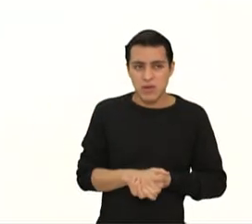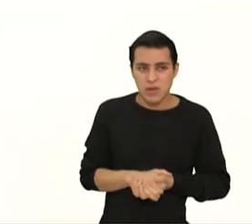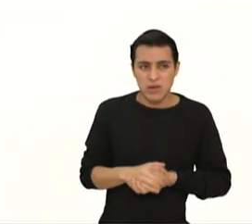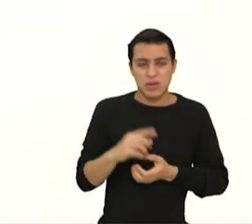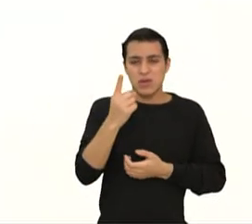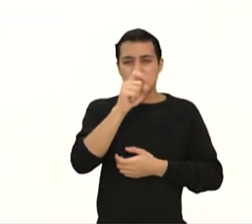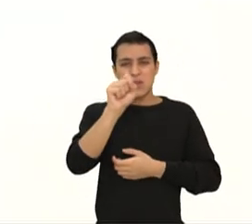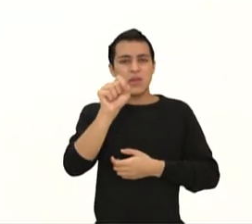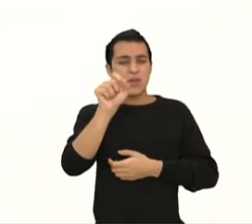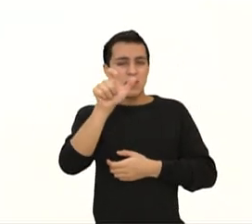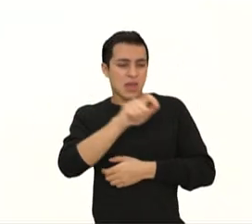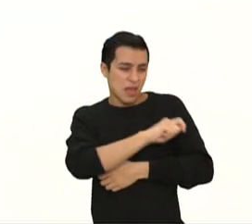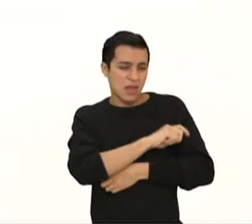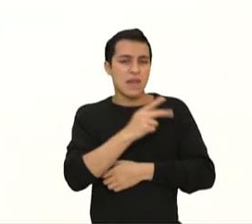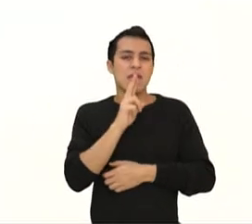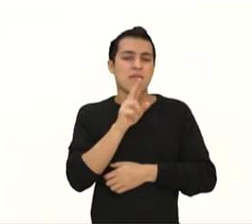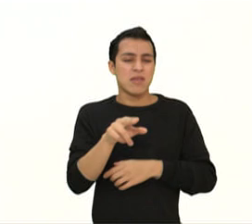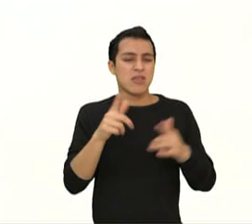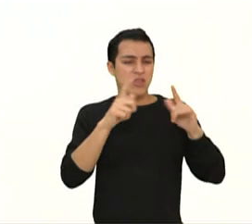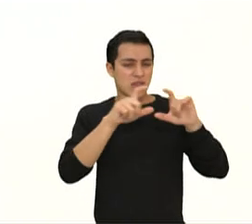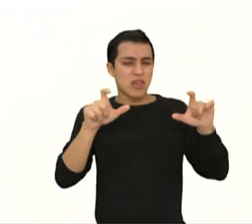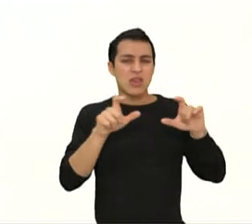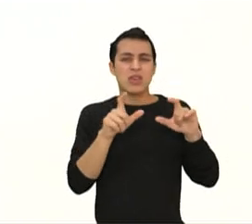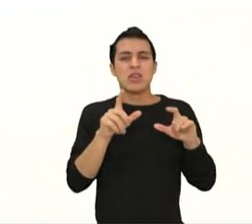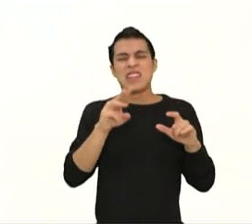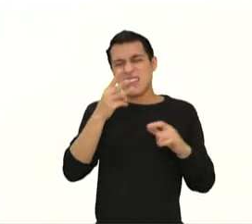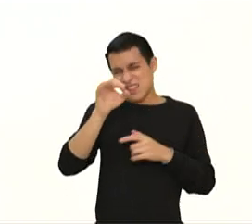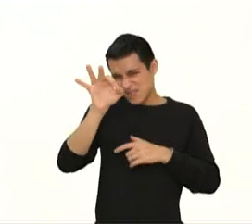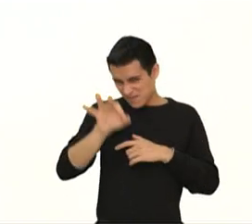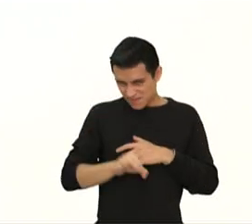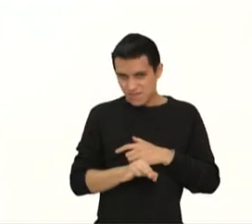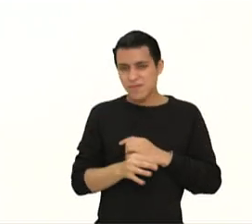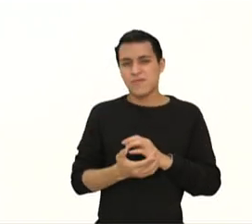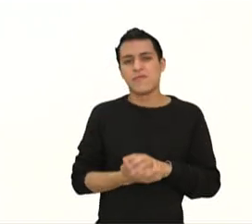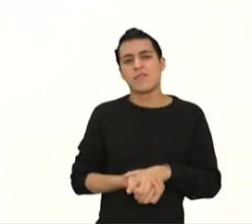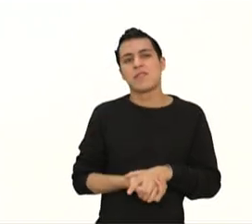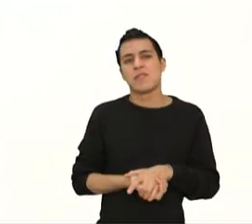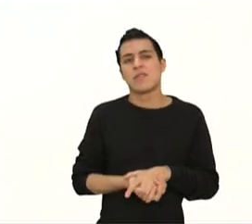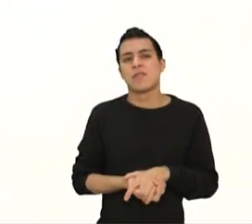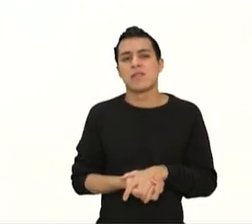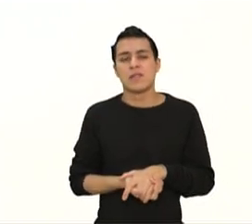18 alunos responderam tirinha, isso deu 30% dos alunos.